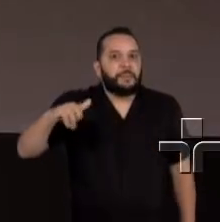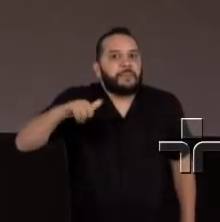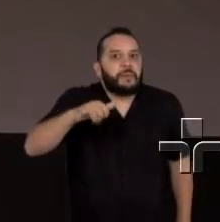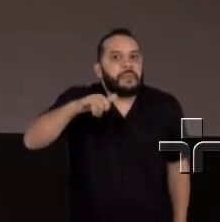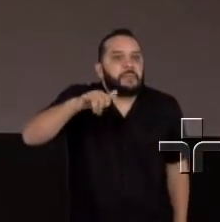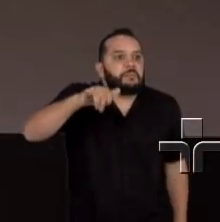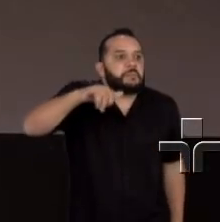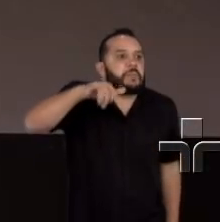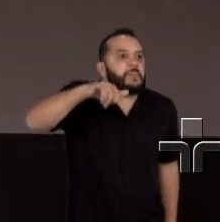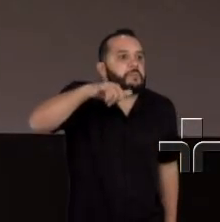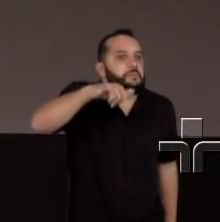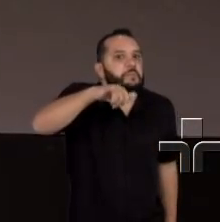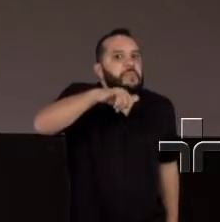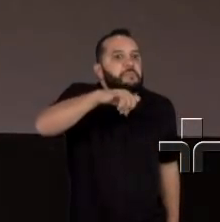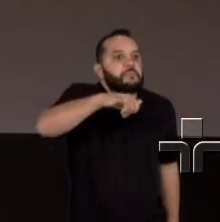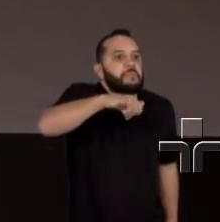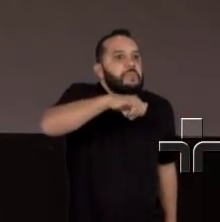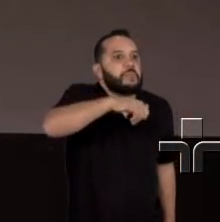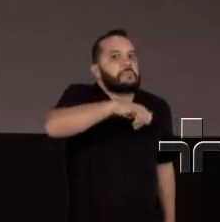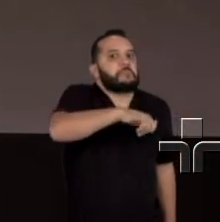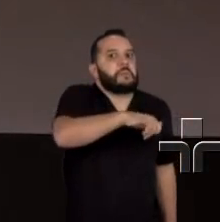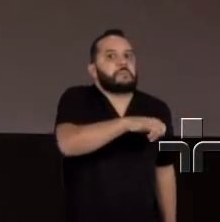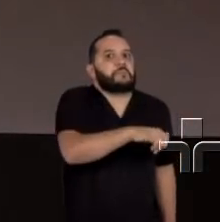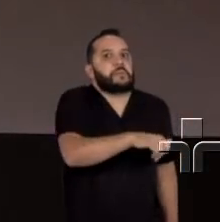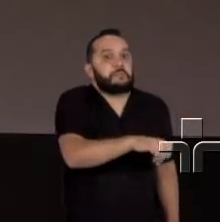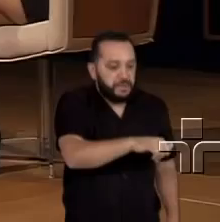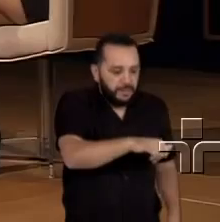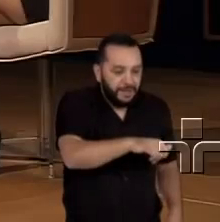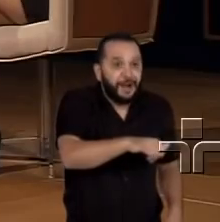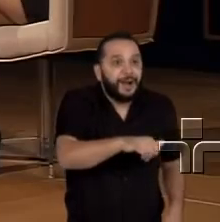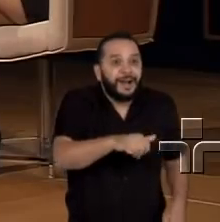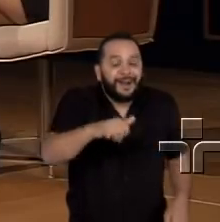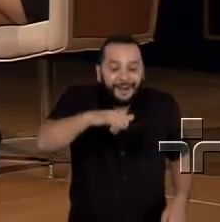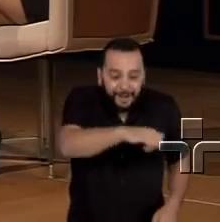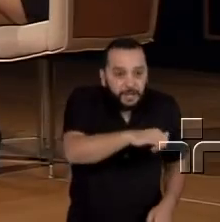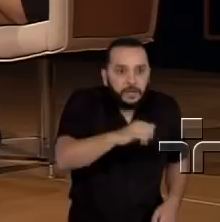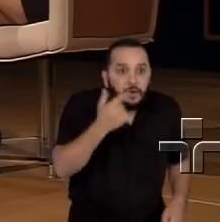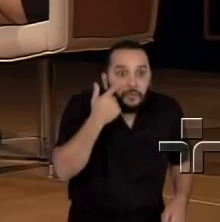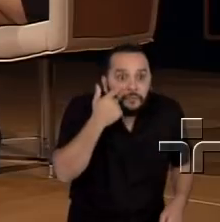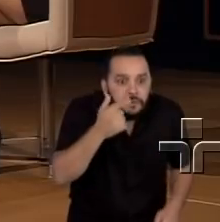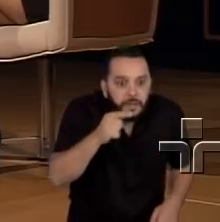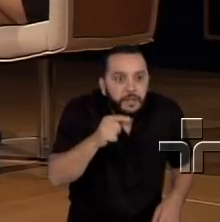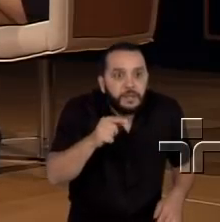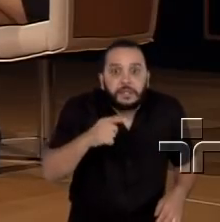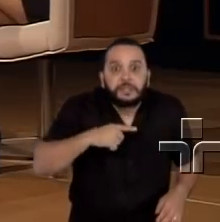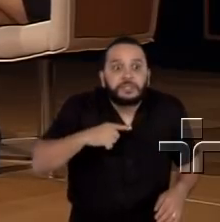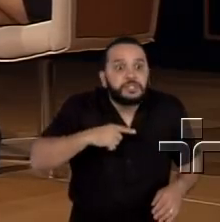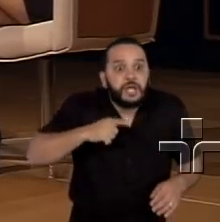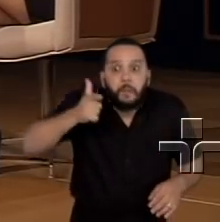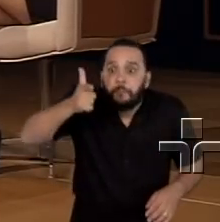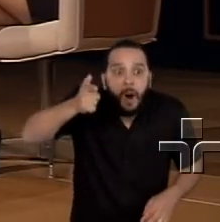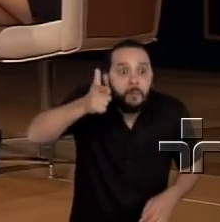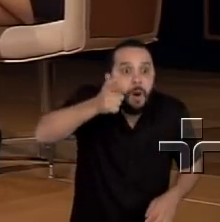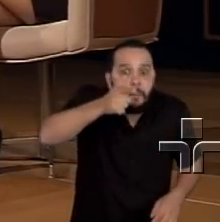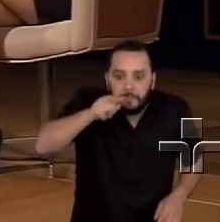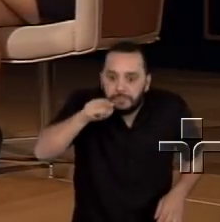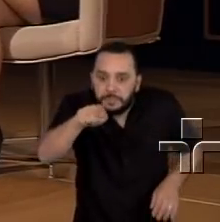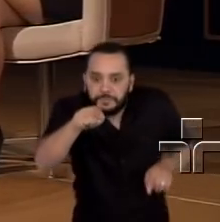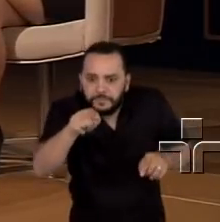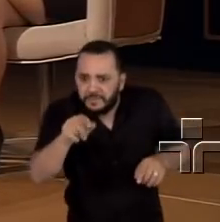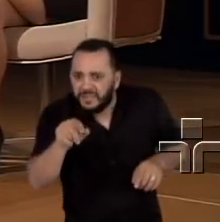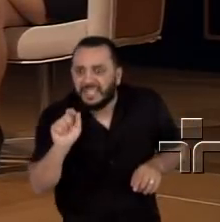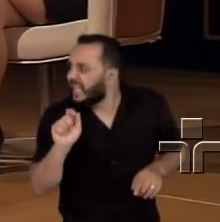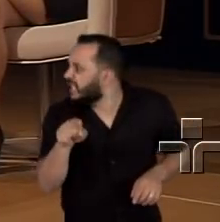Um aviãozinho, gente, cheio de tiro, de furo. Assim. Era um aviãozinho cheio